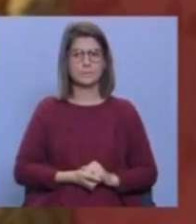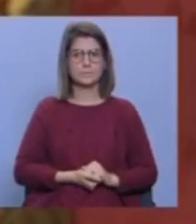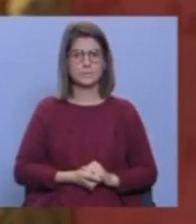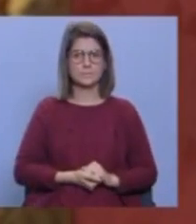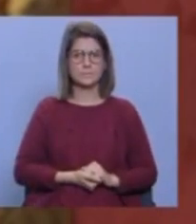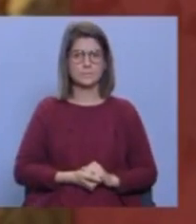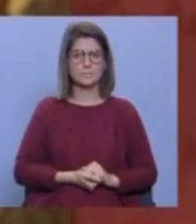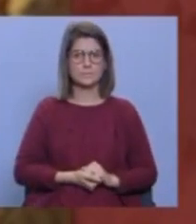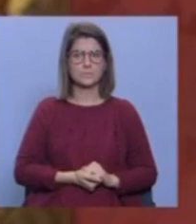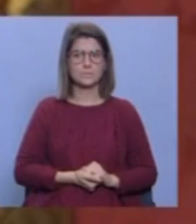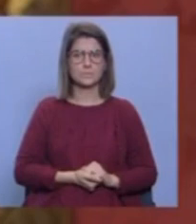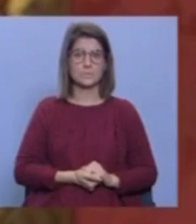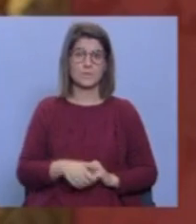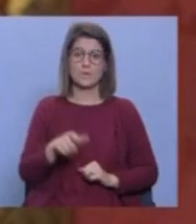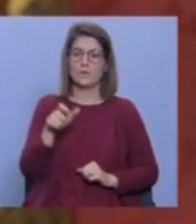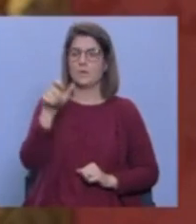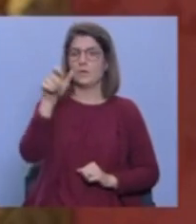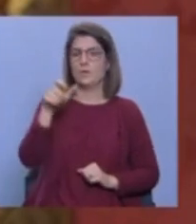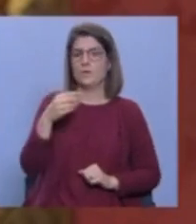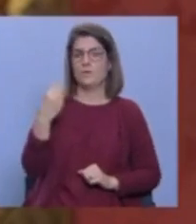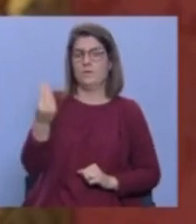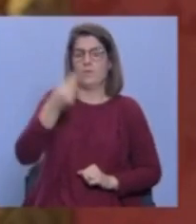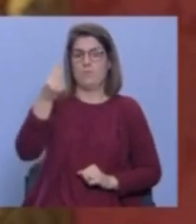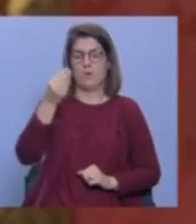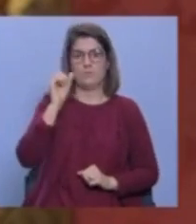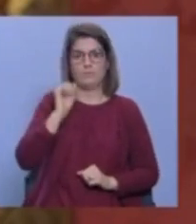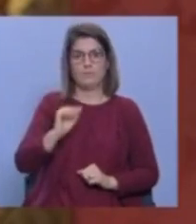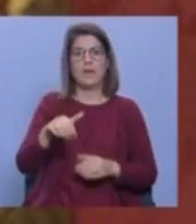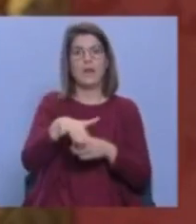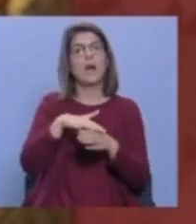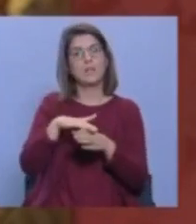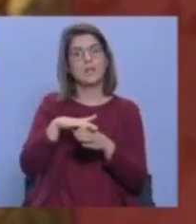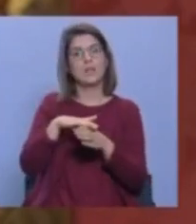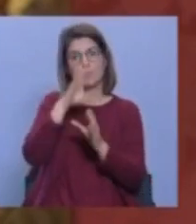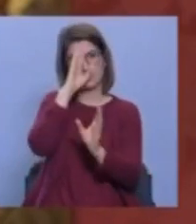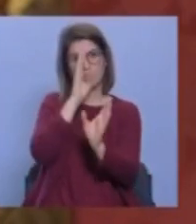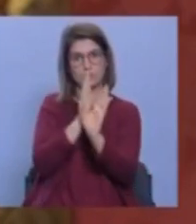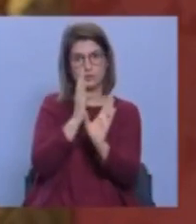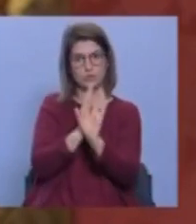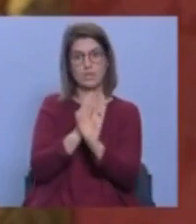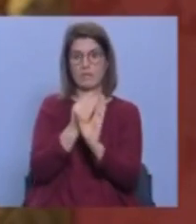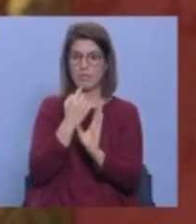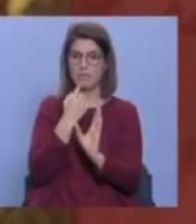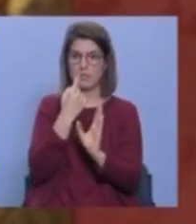um dos nomes maiores da psicologia o afirmava,